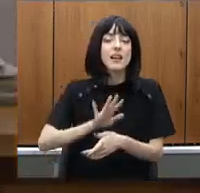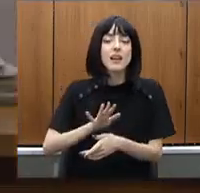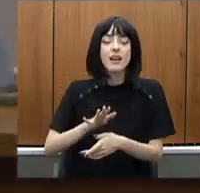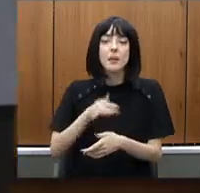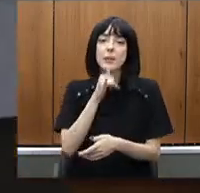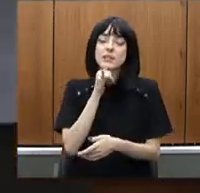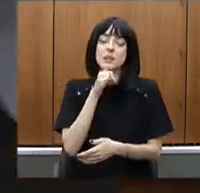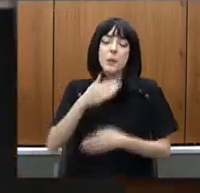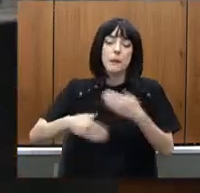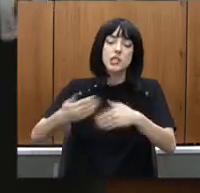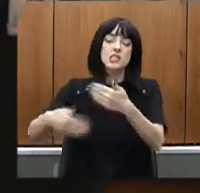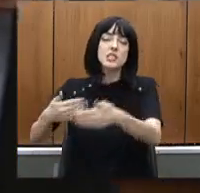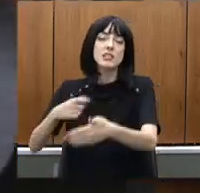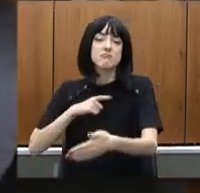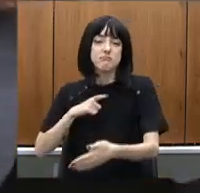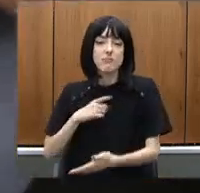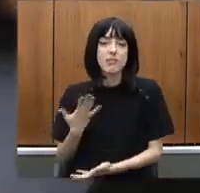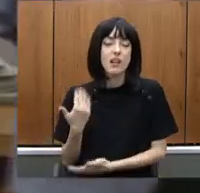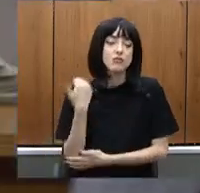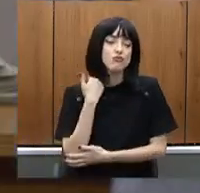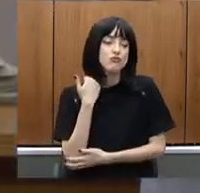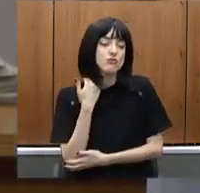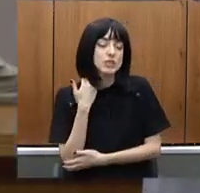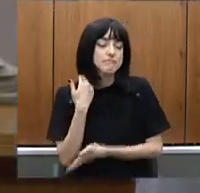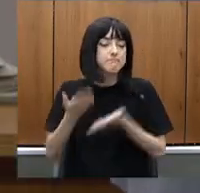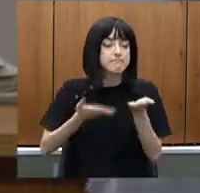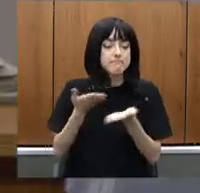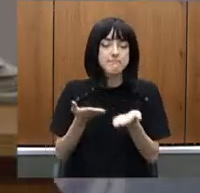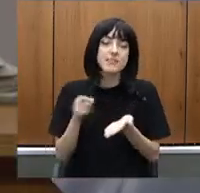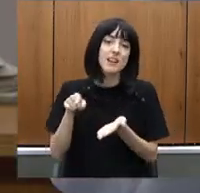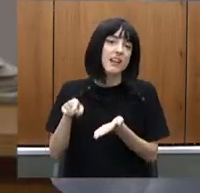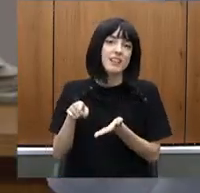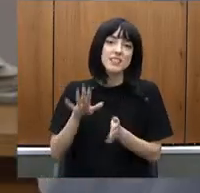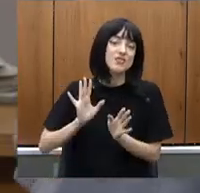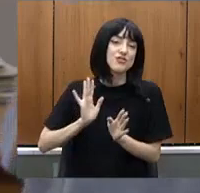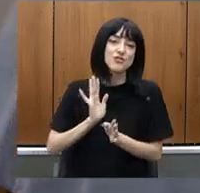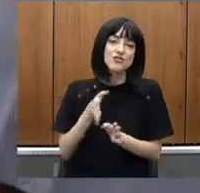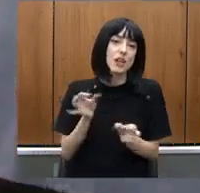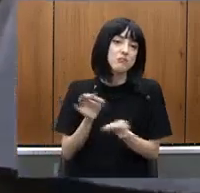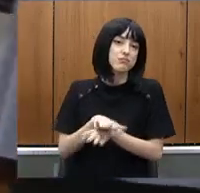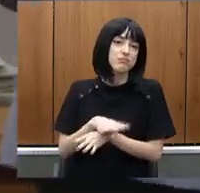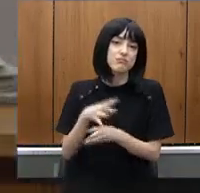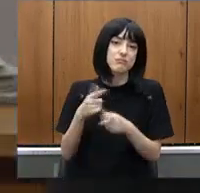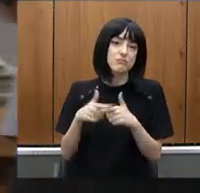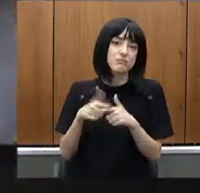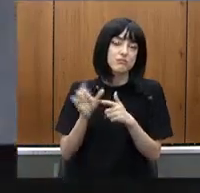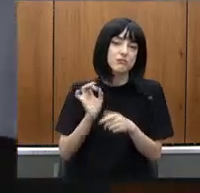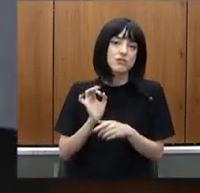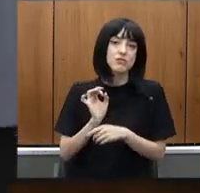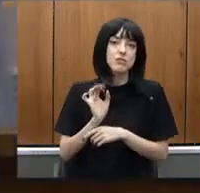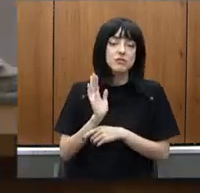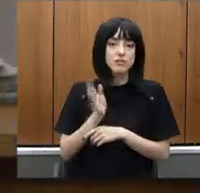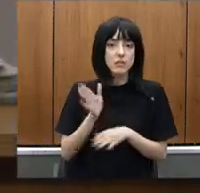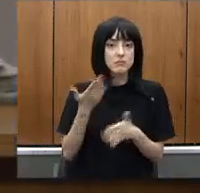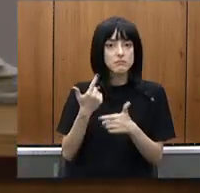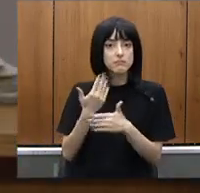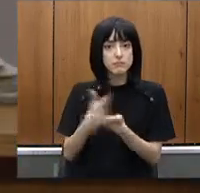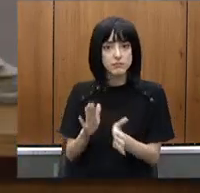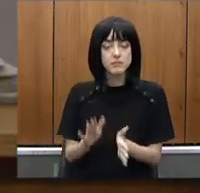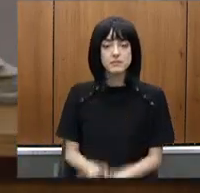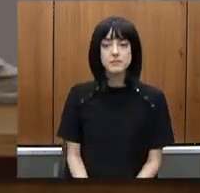artigos da declaração universal dos direitos humanos é o direito a defesa da vida que é feito pela